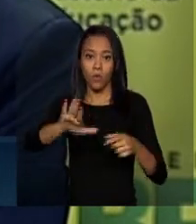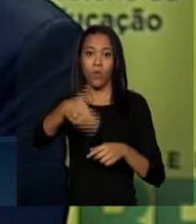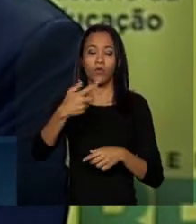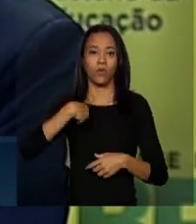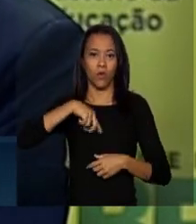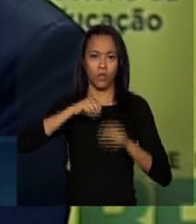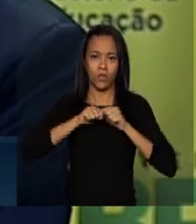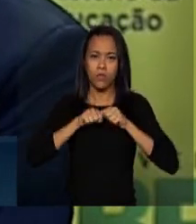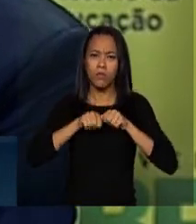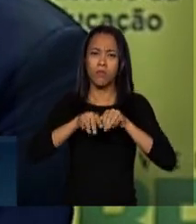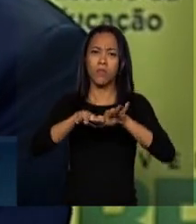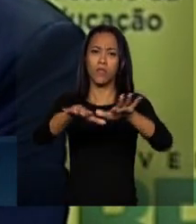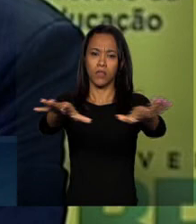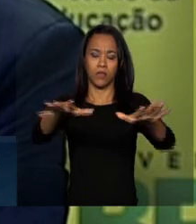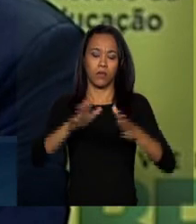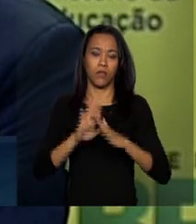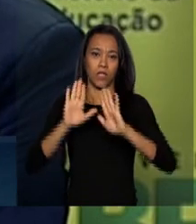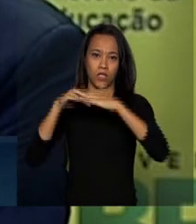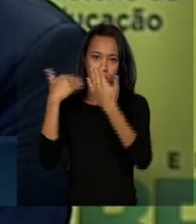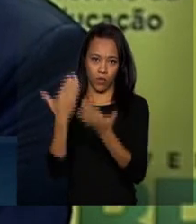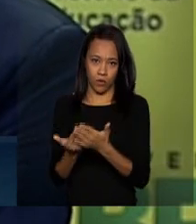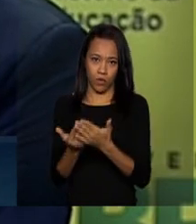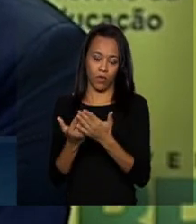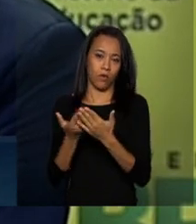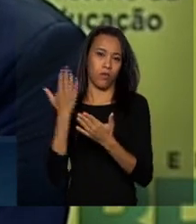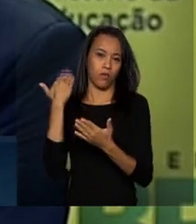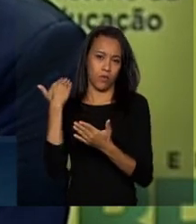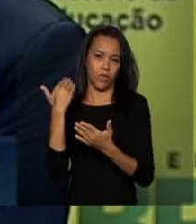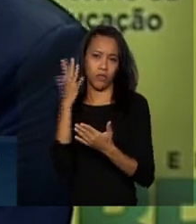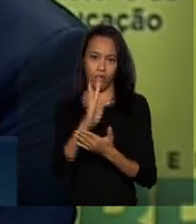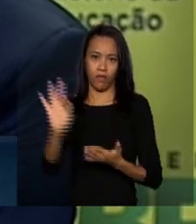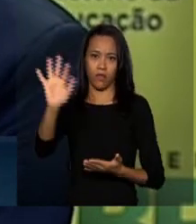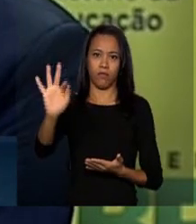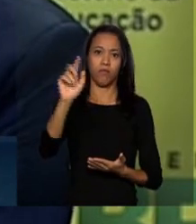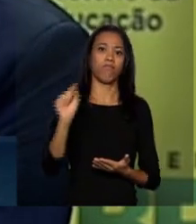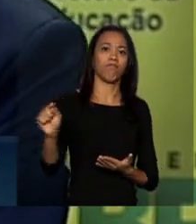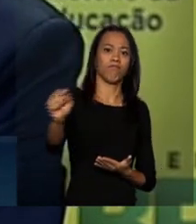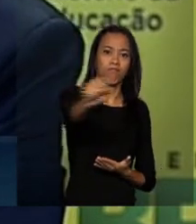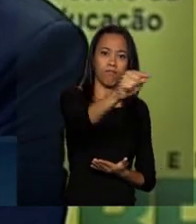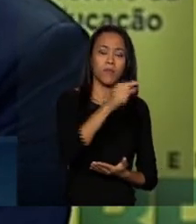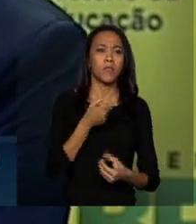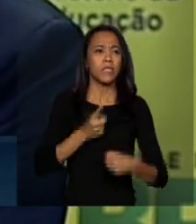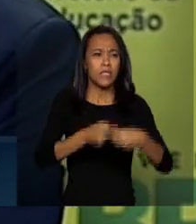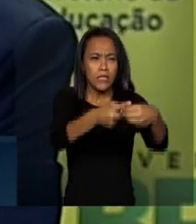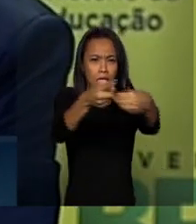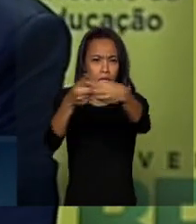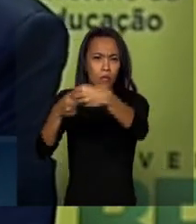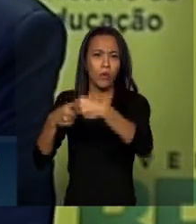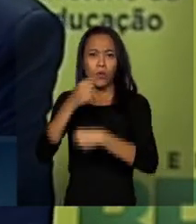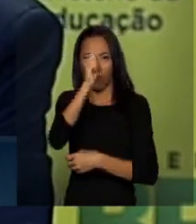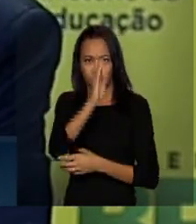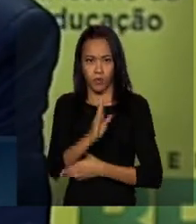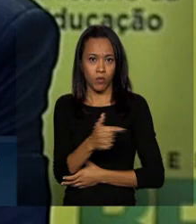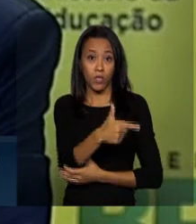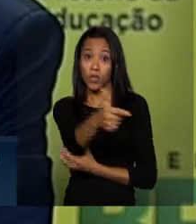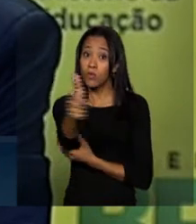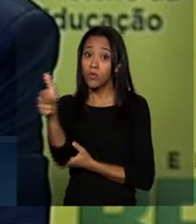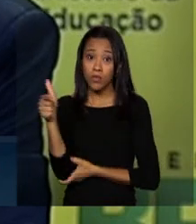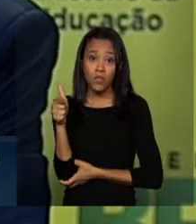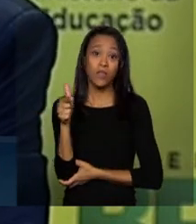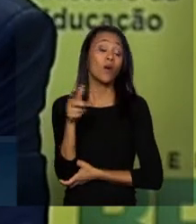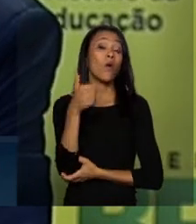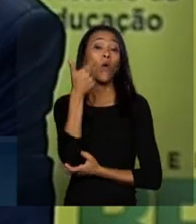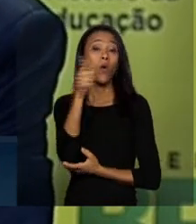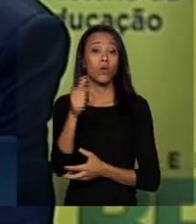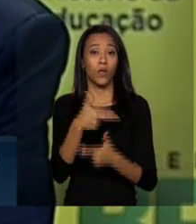das escolas médicas na década de 60, para cidades de interior do país que não tinham, aconteceu também um